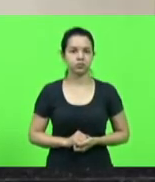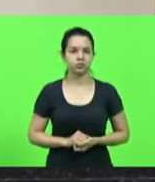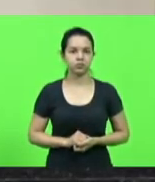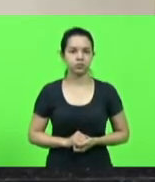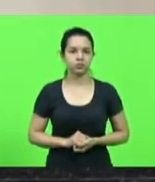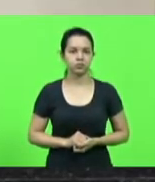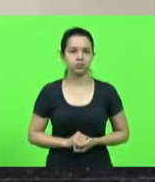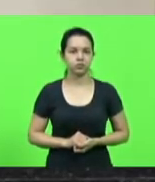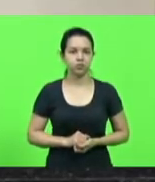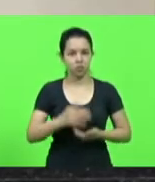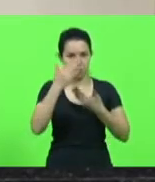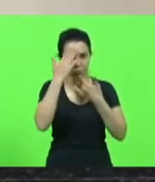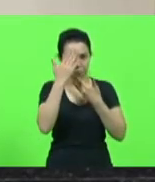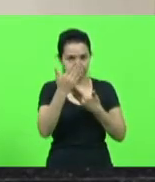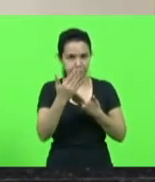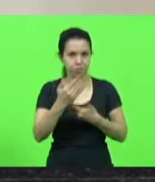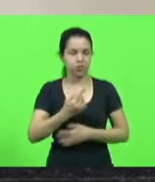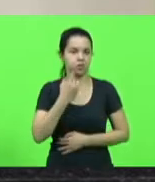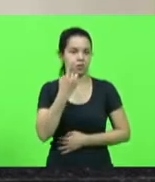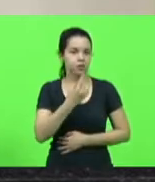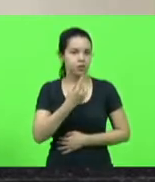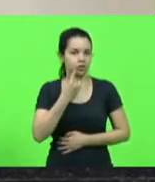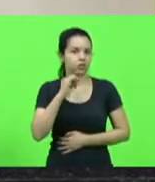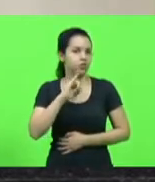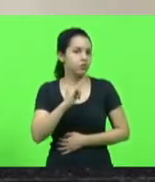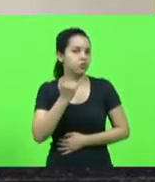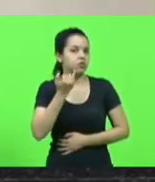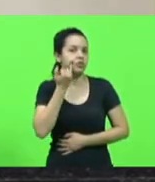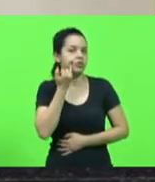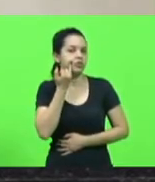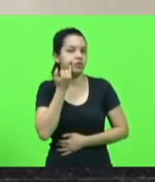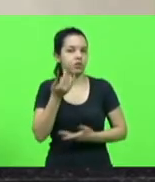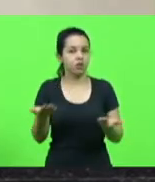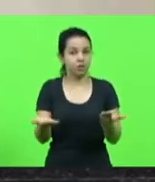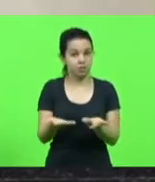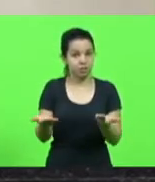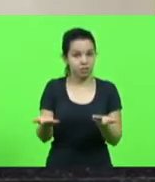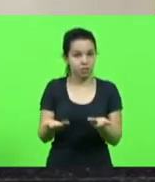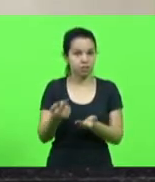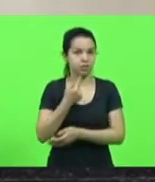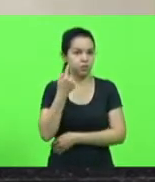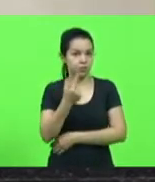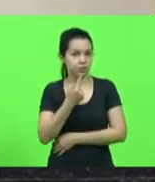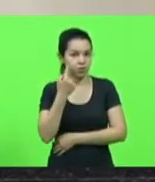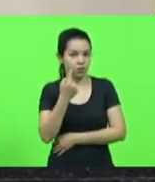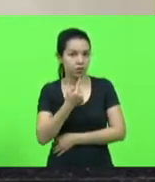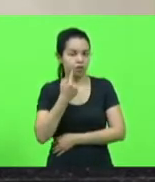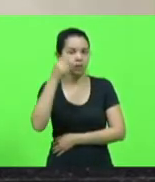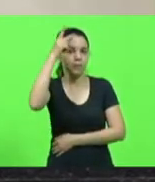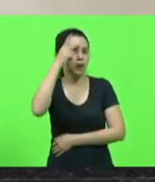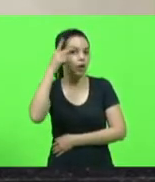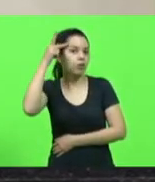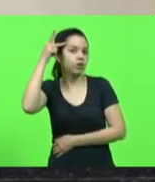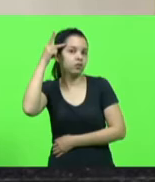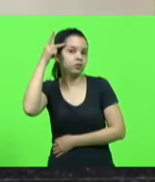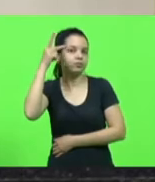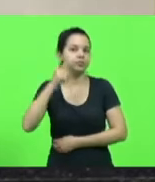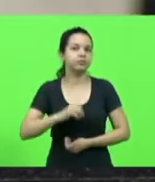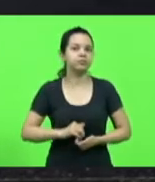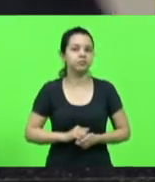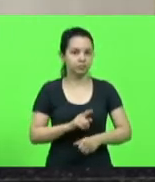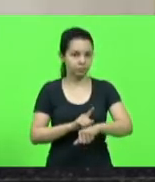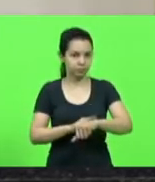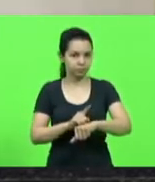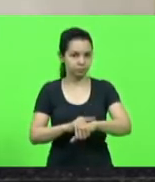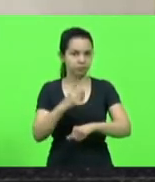Obrigado, deputado Gessé Lopes. Próxima deputada, deputada Paulinha. Vossa Excelência terá 10